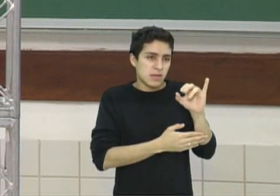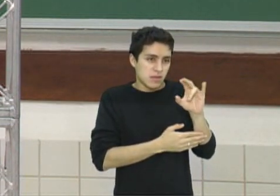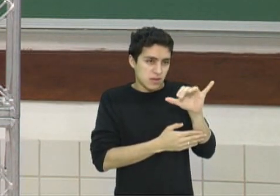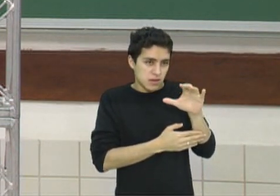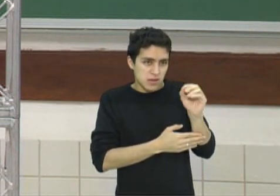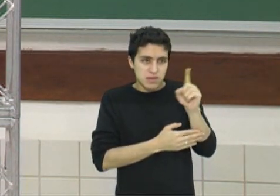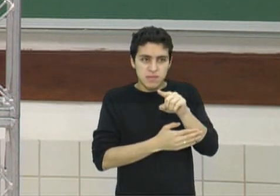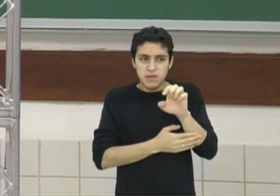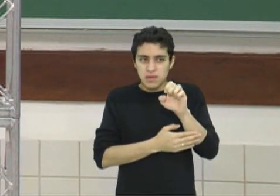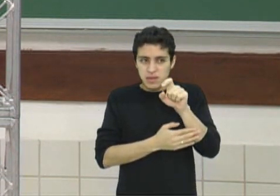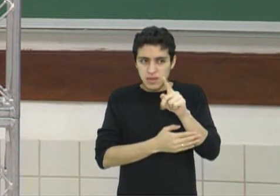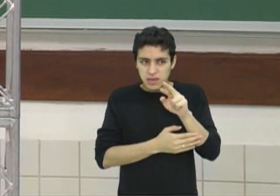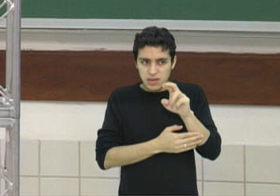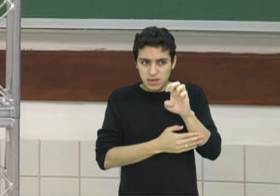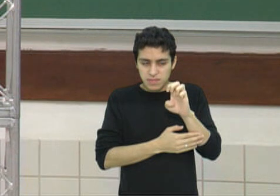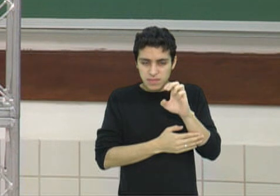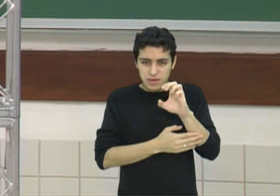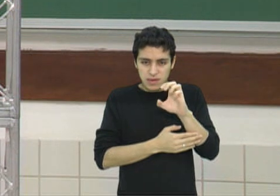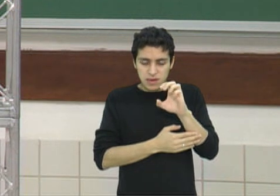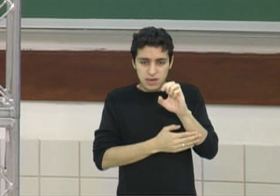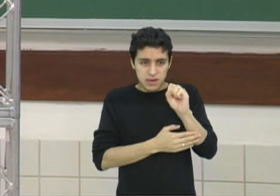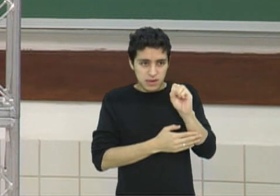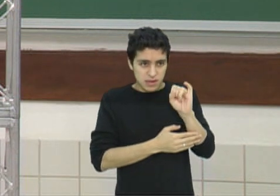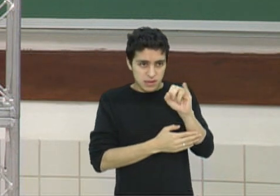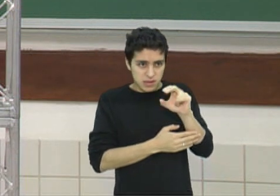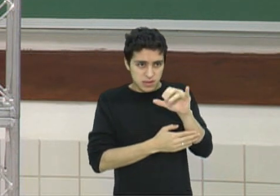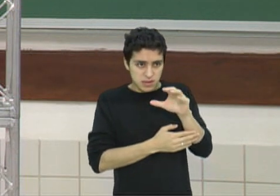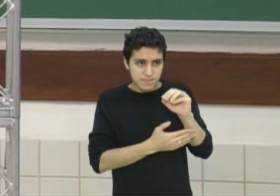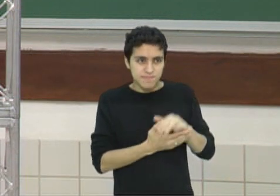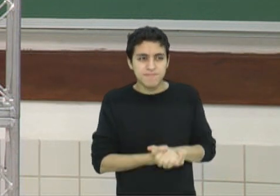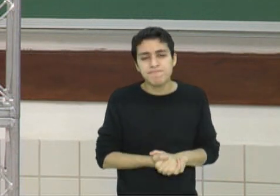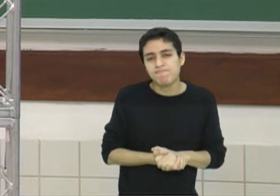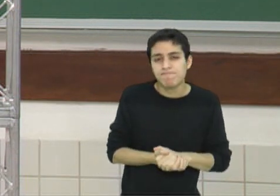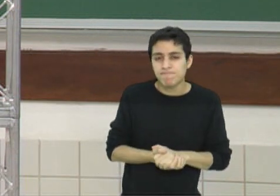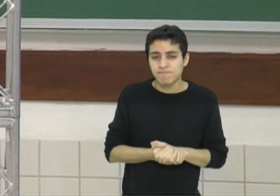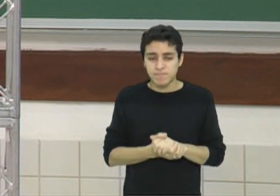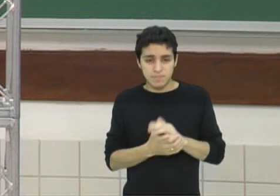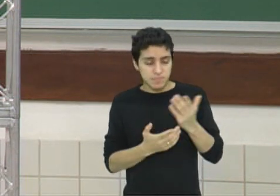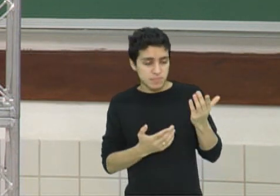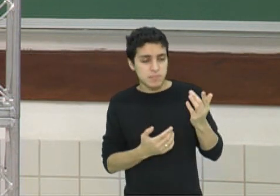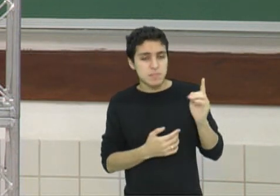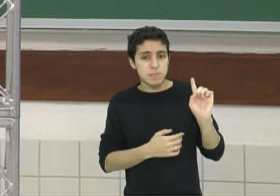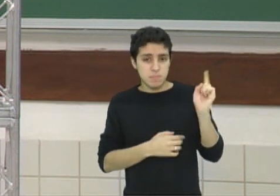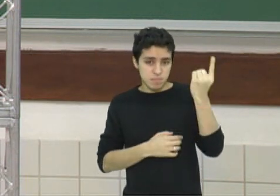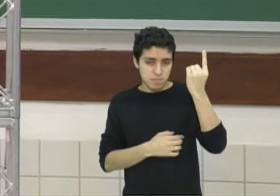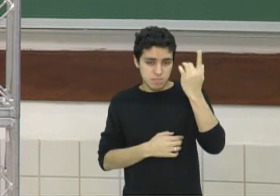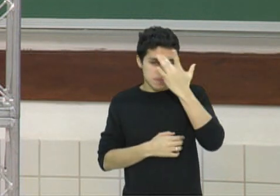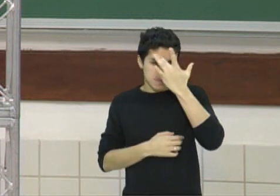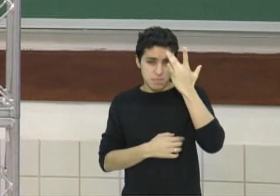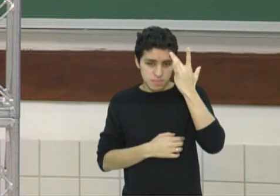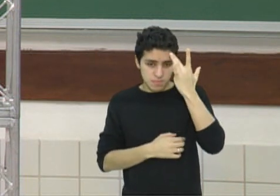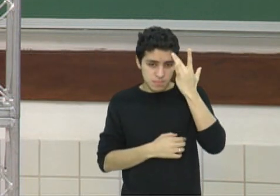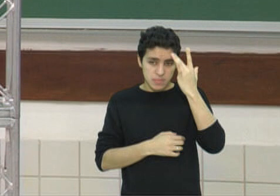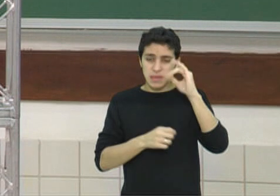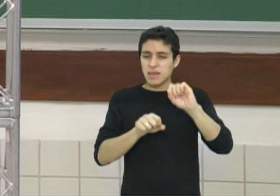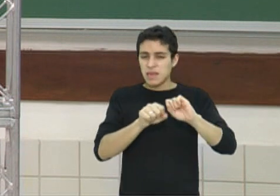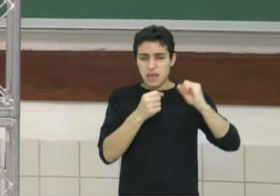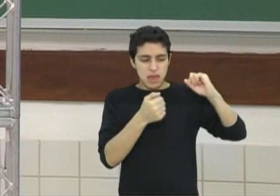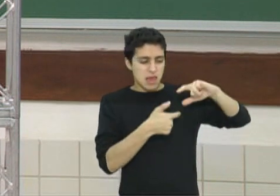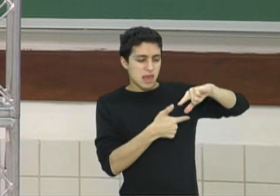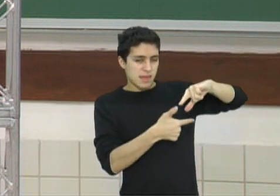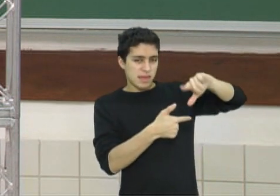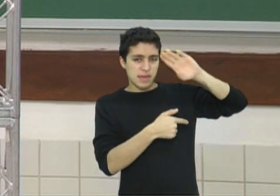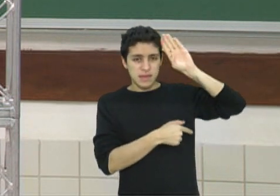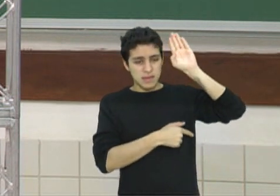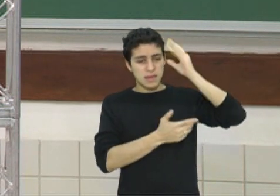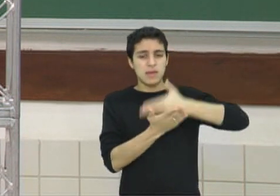expressionismo? O impressionismo, ele foi a primeira vez que o artista sai dos moldes da pintura acadêmica